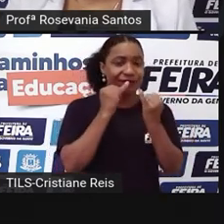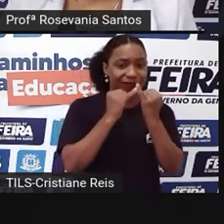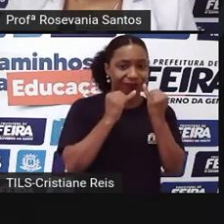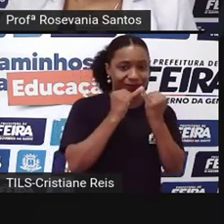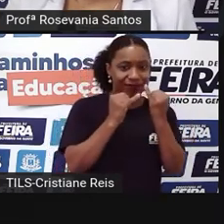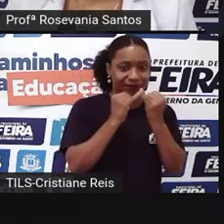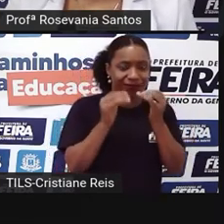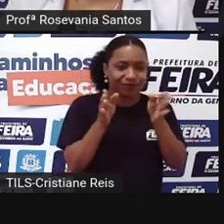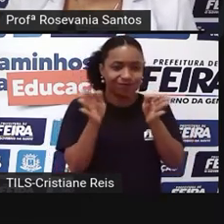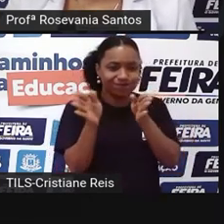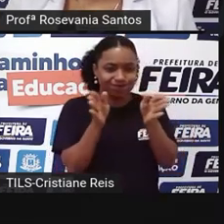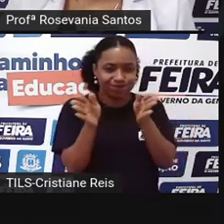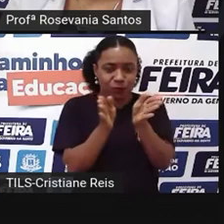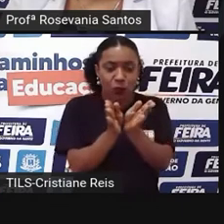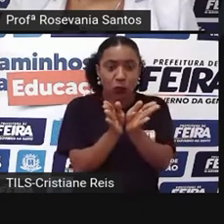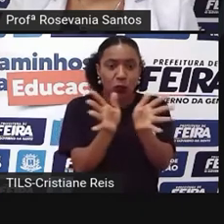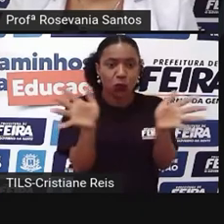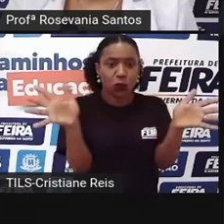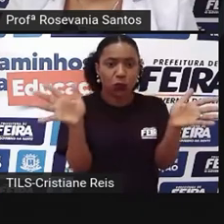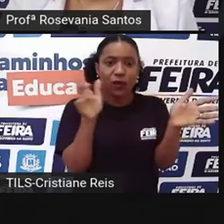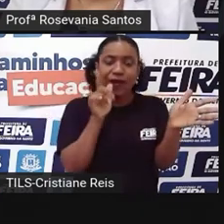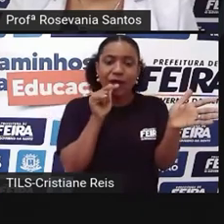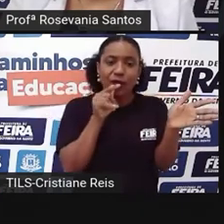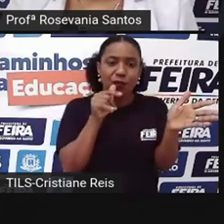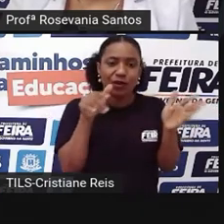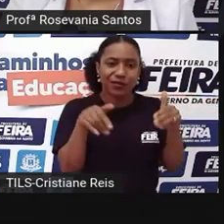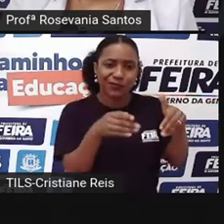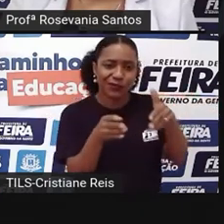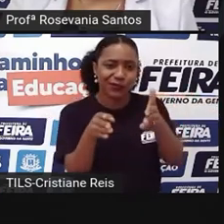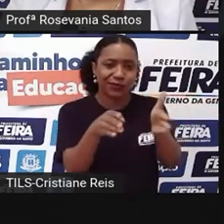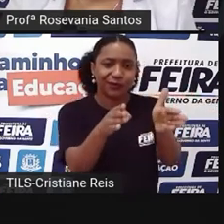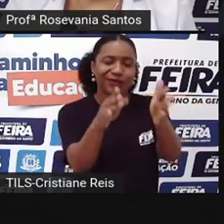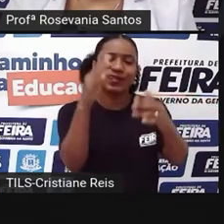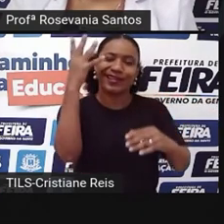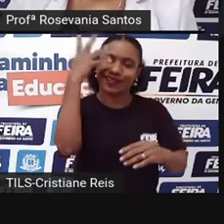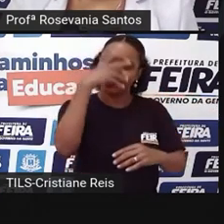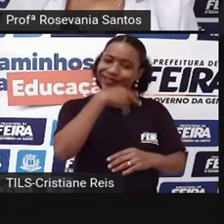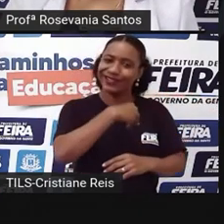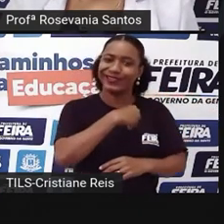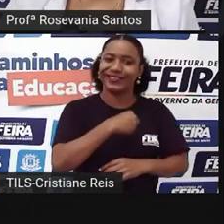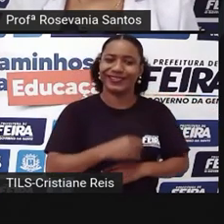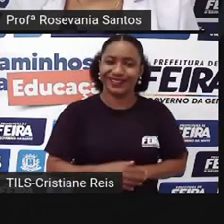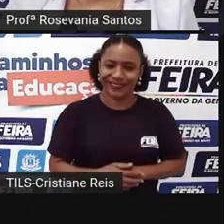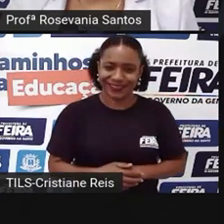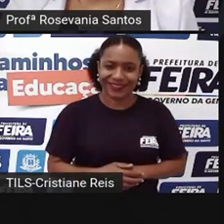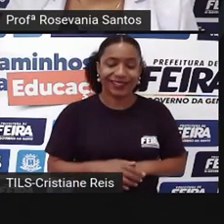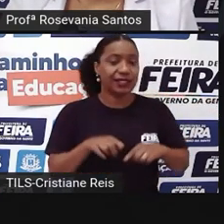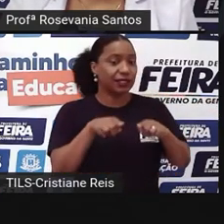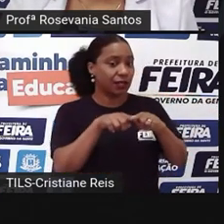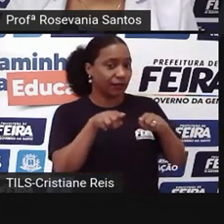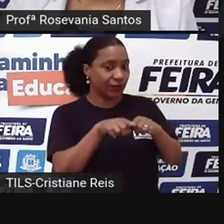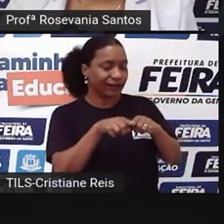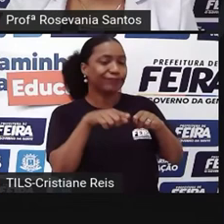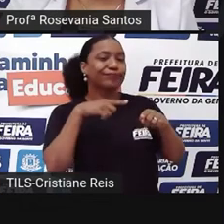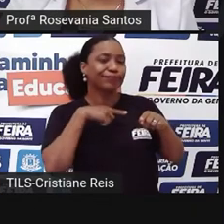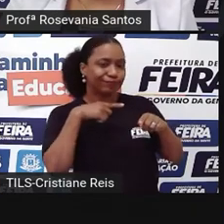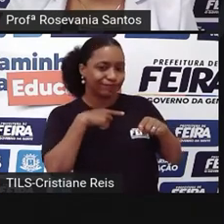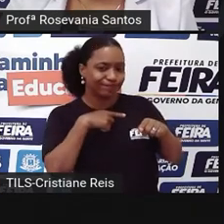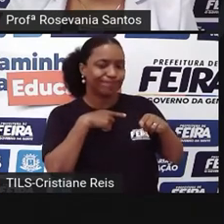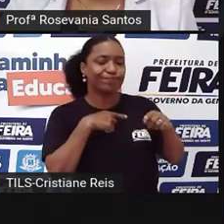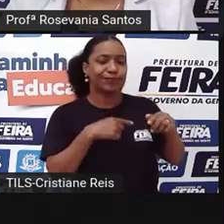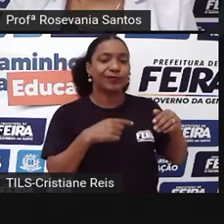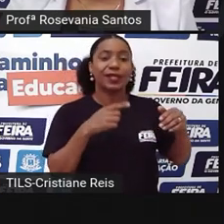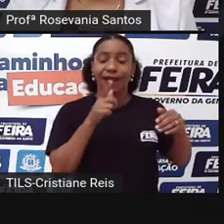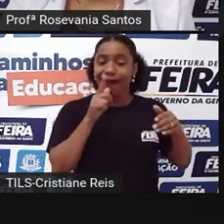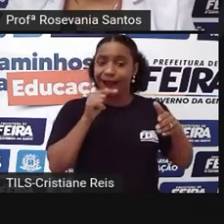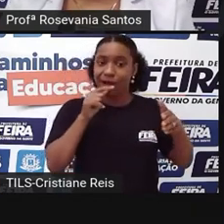Iguaçu, já na desembocadura, já na saídazinha dele, mas é muito lindo mesmo, né? As barragens, já que a gente tem, né, esses